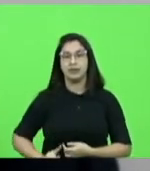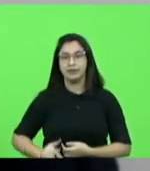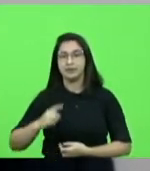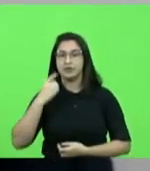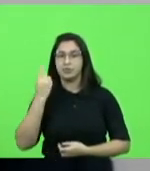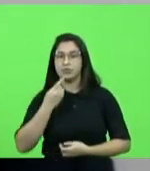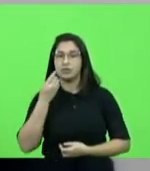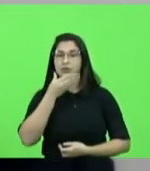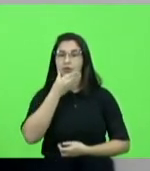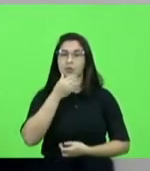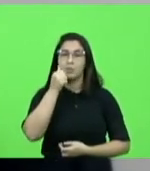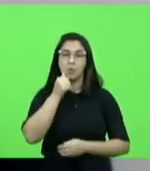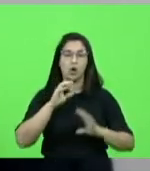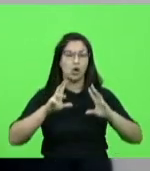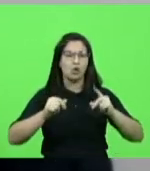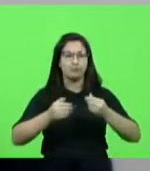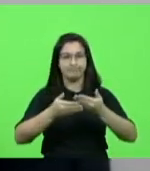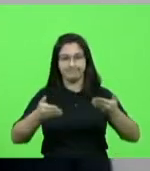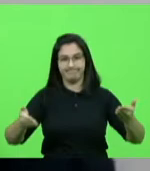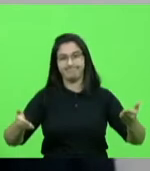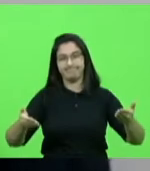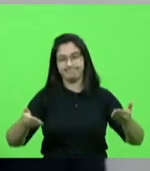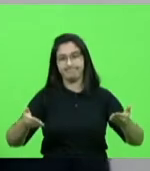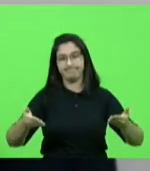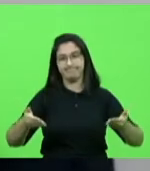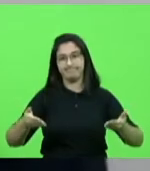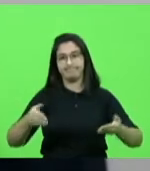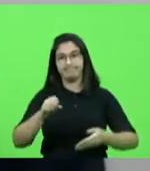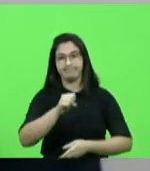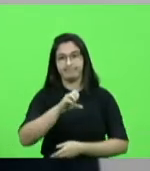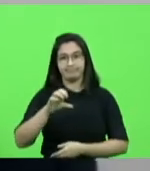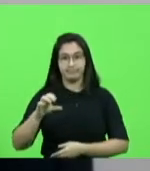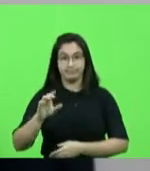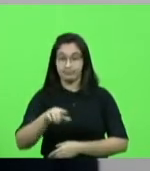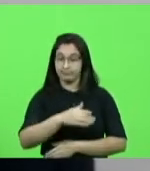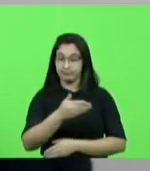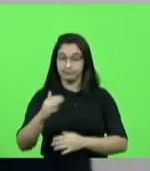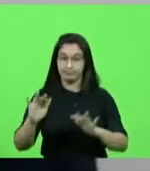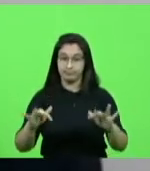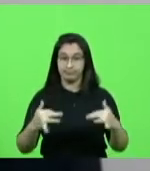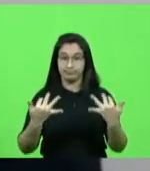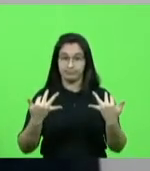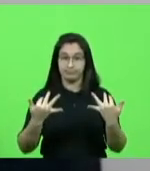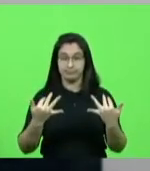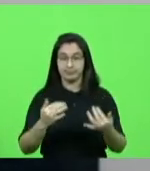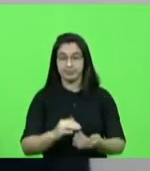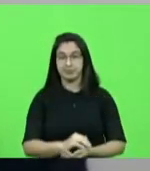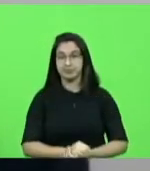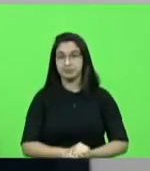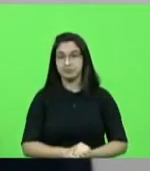senhoras deputadas, estimados catarinenses que acompanham esta sessão, nesta semana que